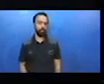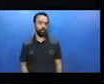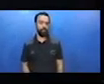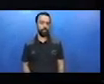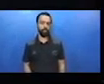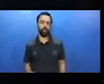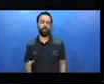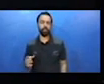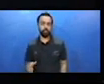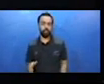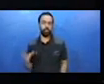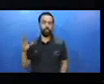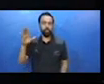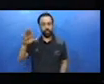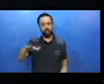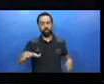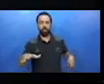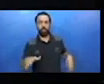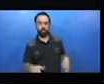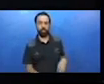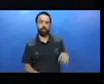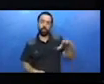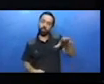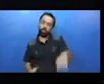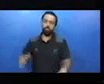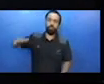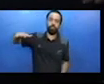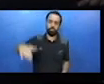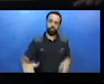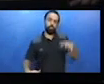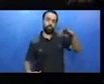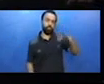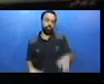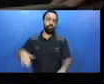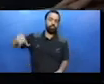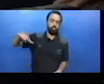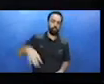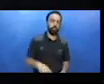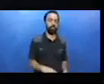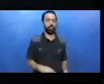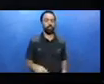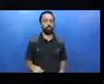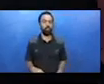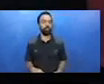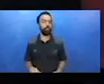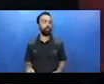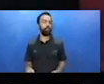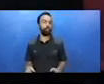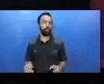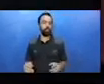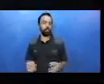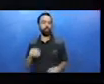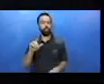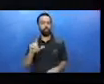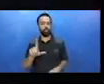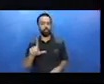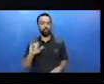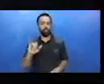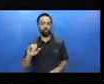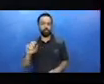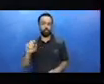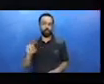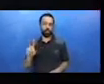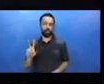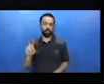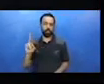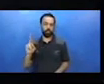forma alternada, empurrando a água e se movendo para frente. Então, dentro do estilo livre, o atleta ele pode utilizar qualquer modalidade do nado. Só